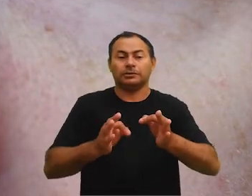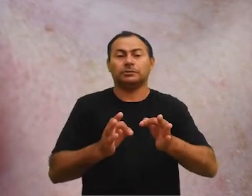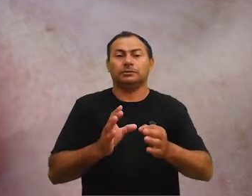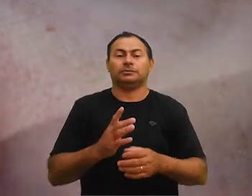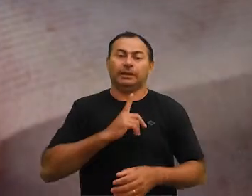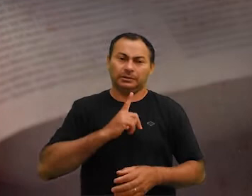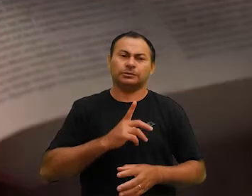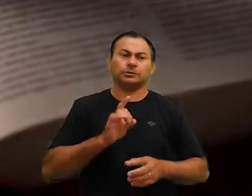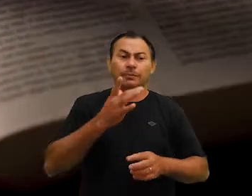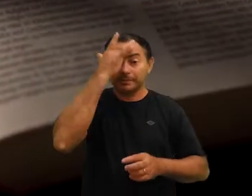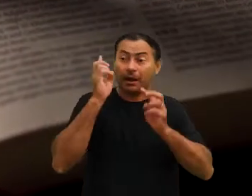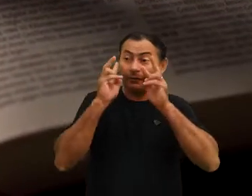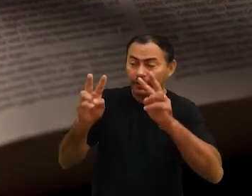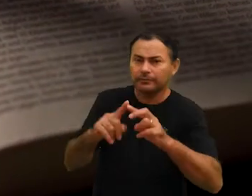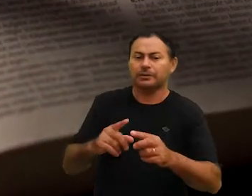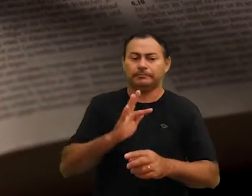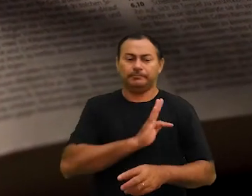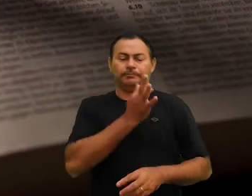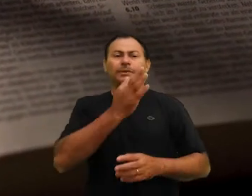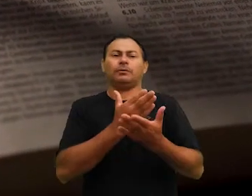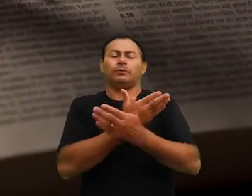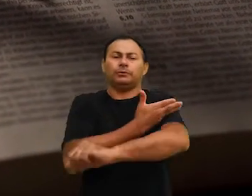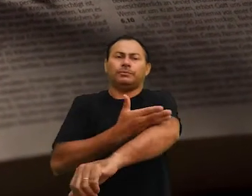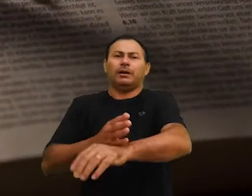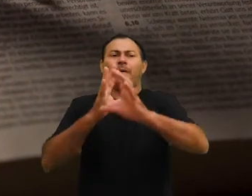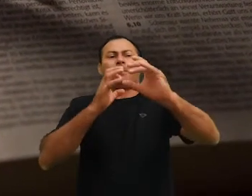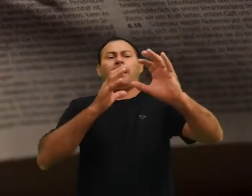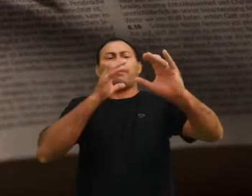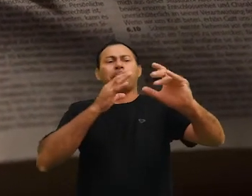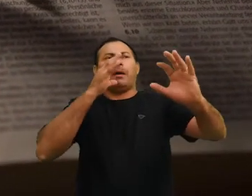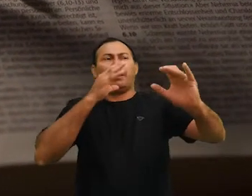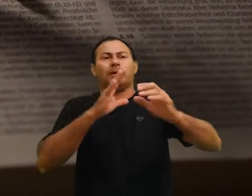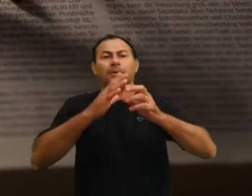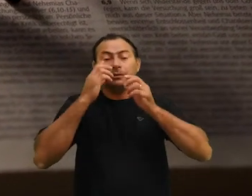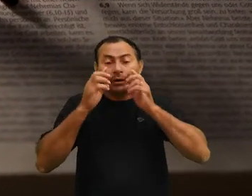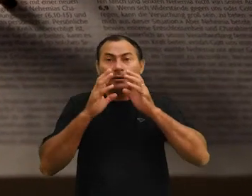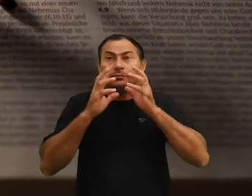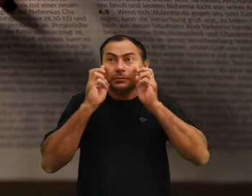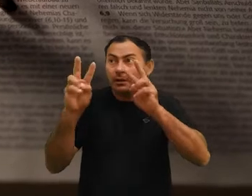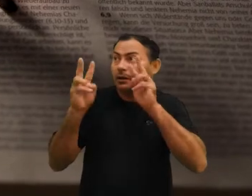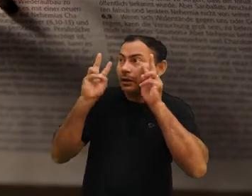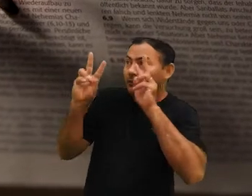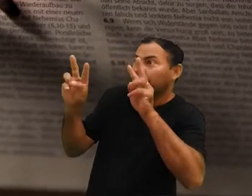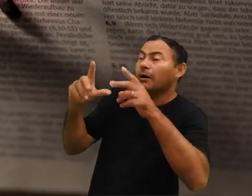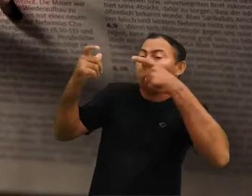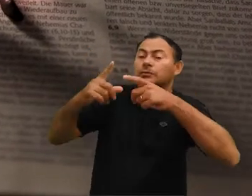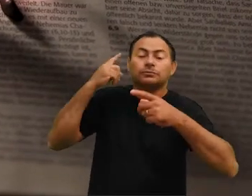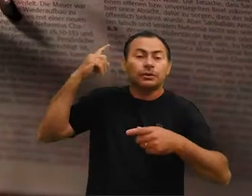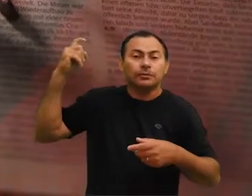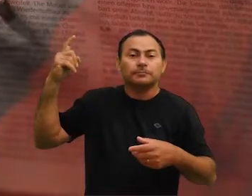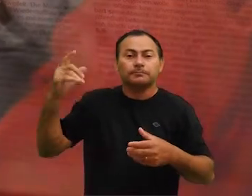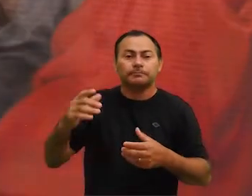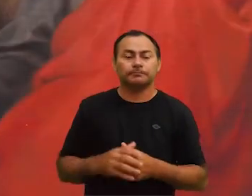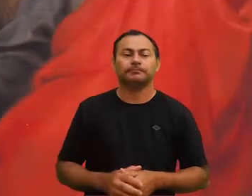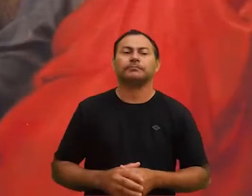homem ver. Os fariseus costumavam tocar uma trombeta ao meio-dia e, quando as pessoas se viravam para ver de onde vinha o